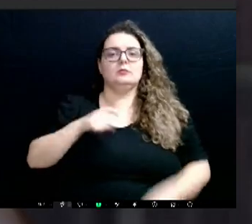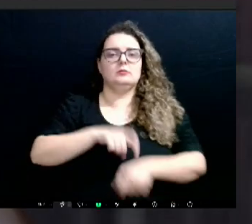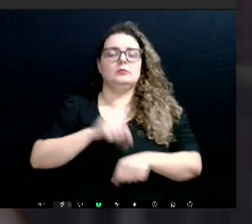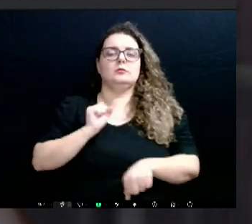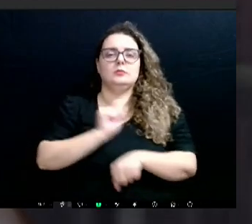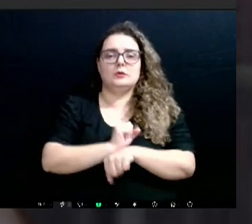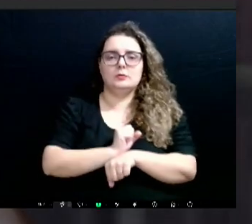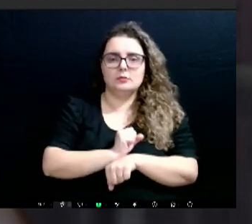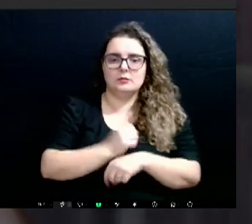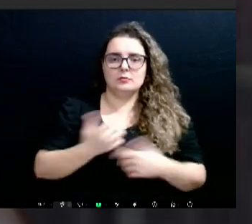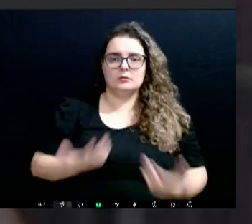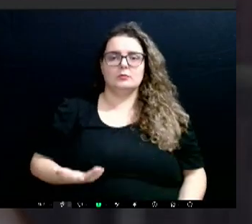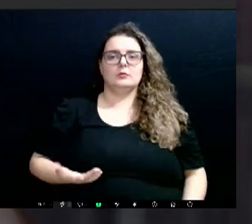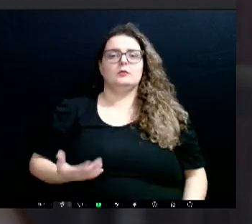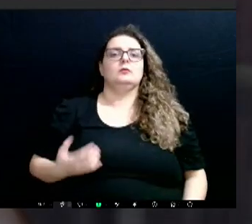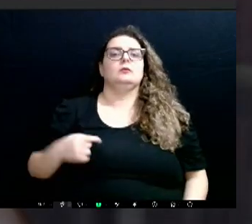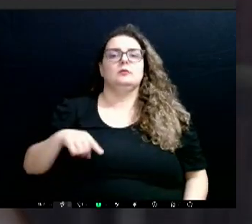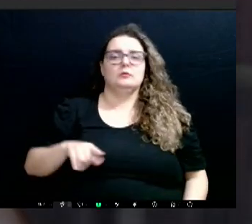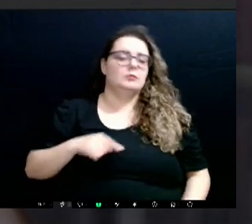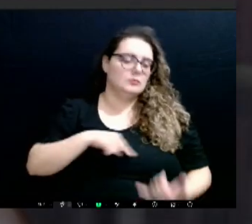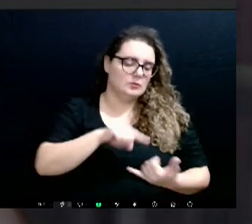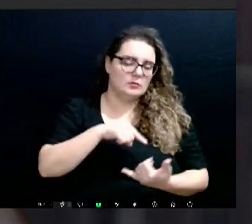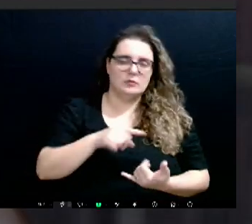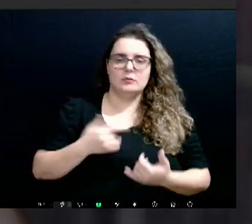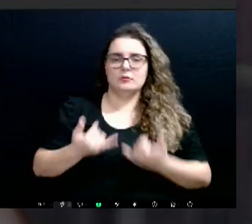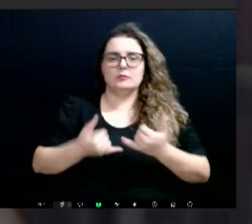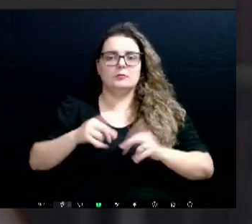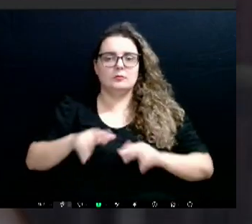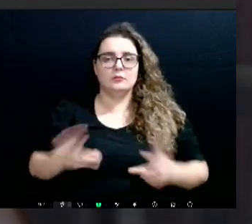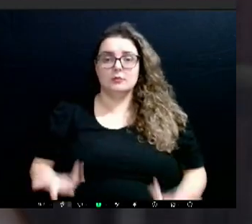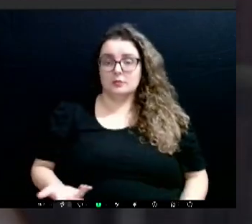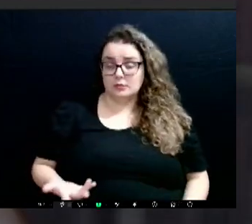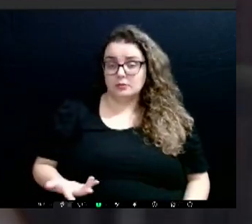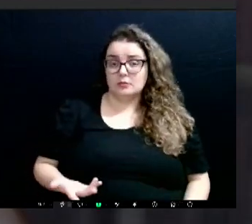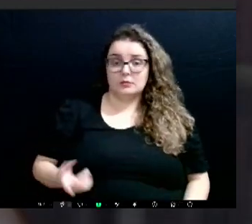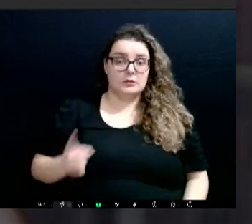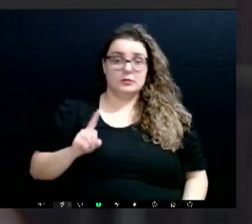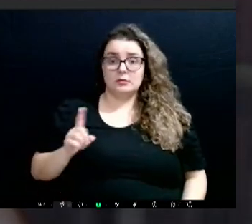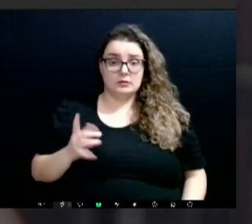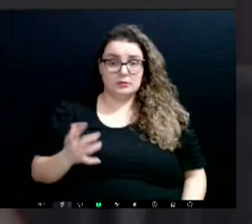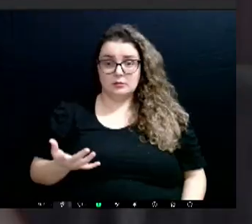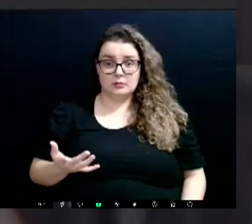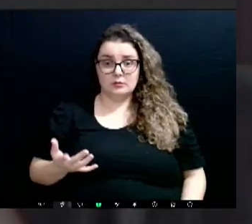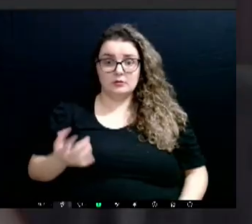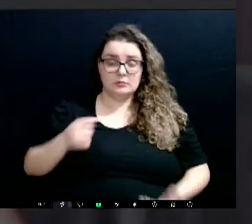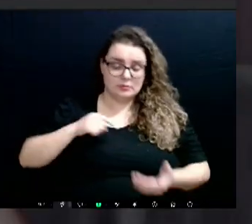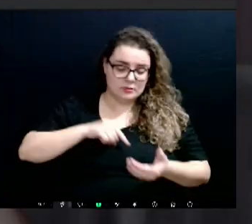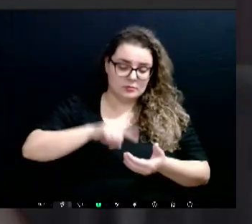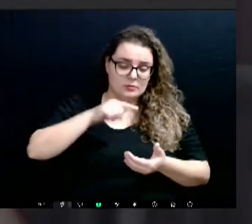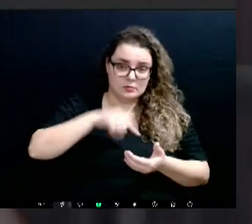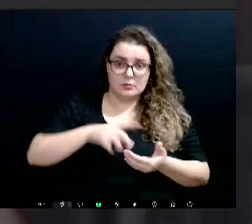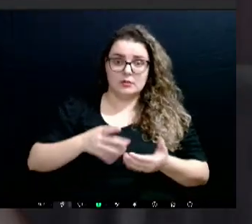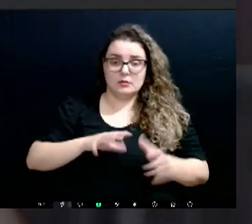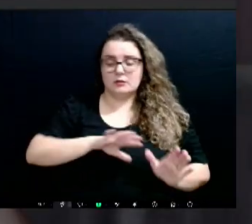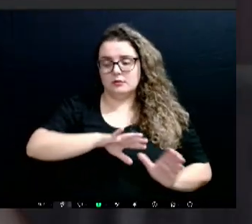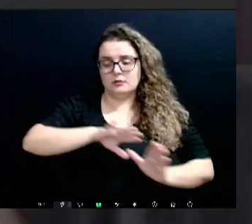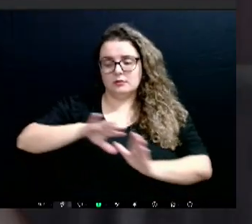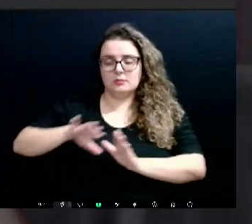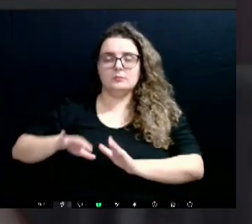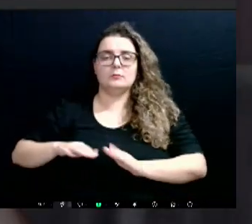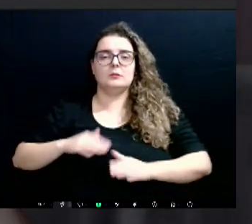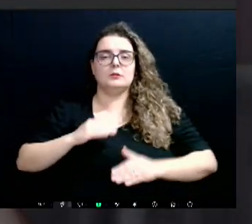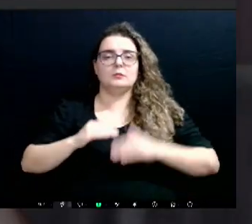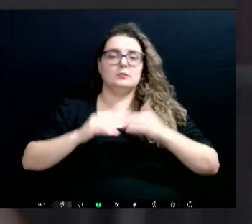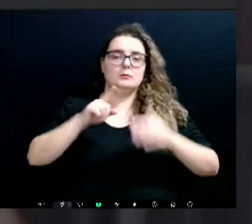vou pro celular, vou fazer um joguinho, enfim. E não, agora dá espaço para que venha todo esse desenvolvimento que é